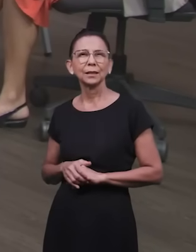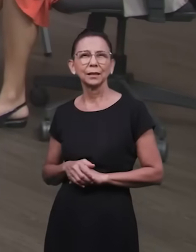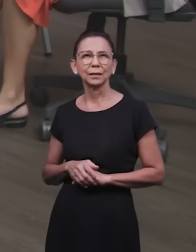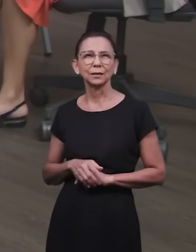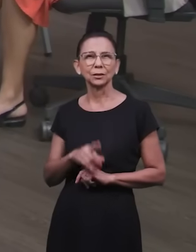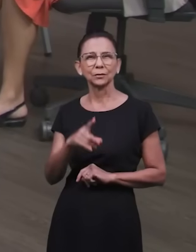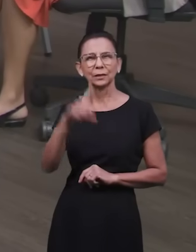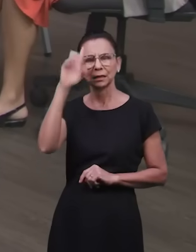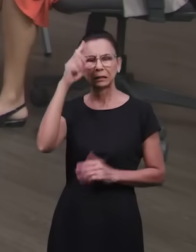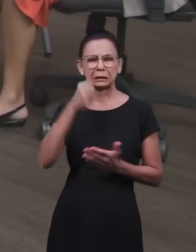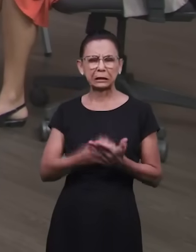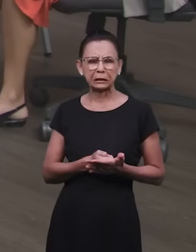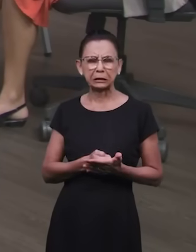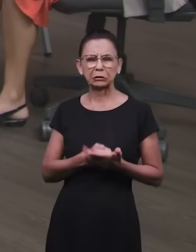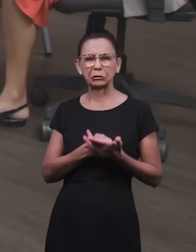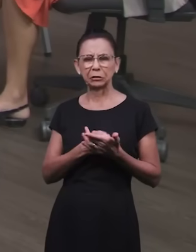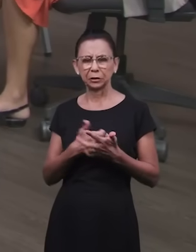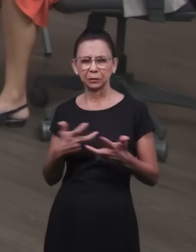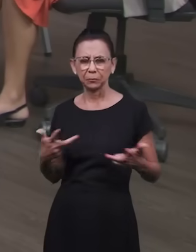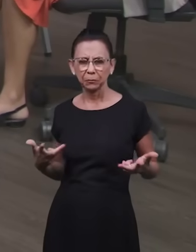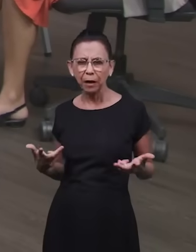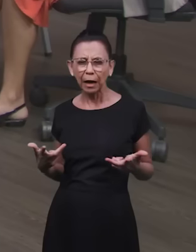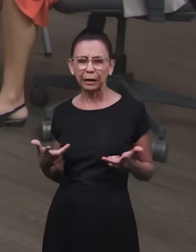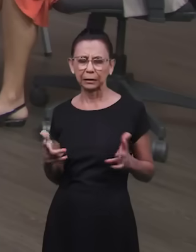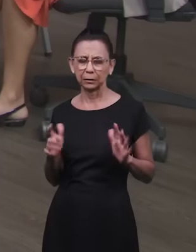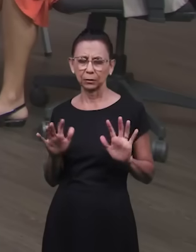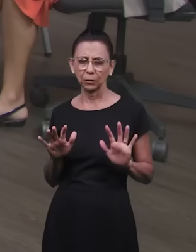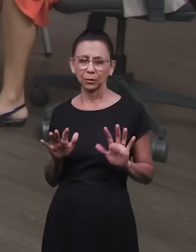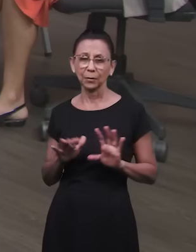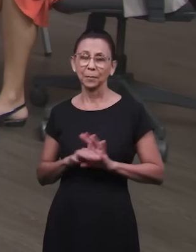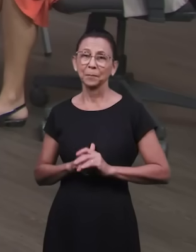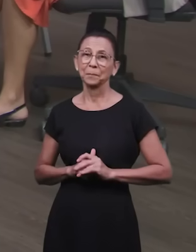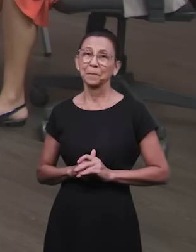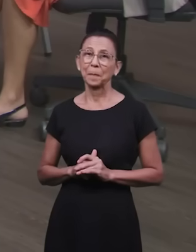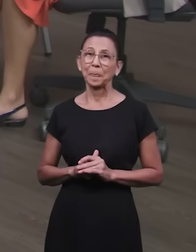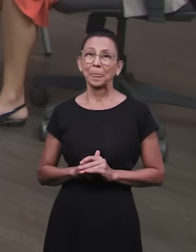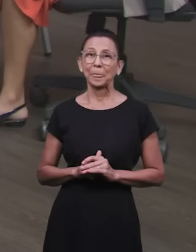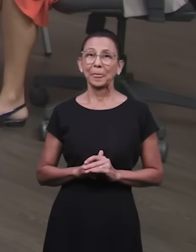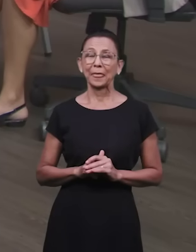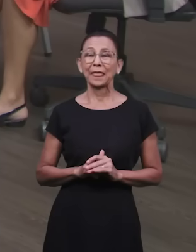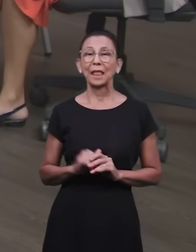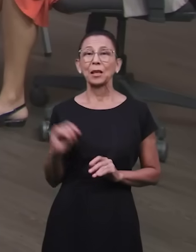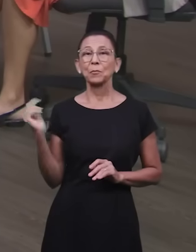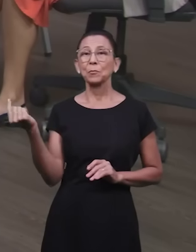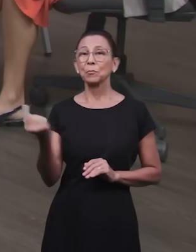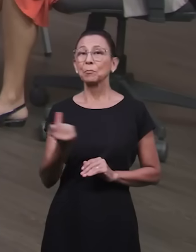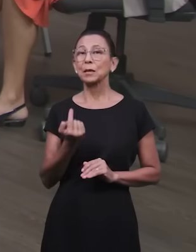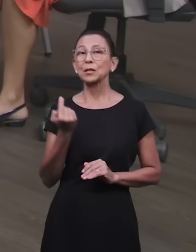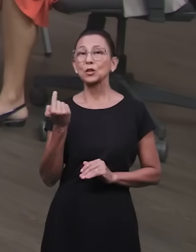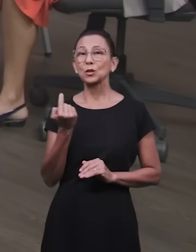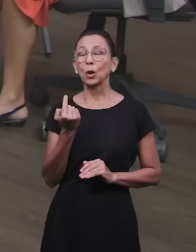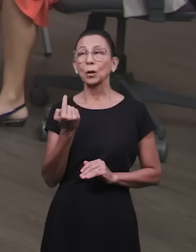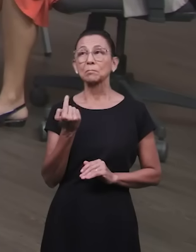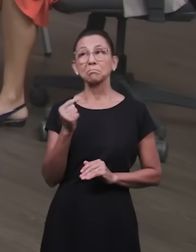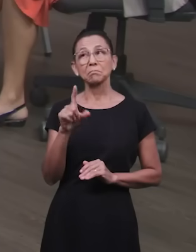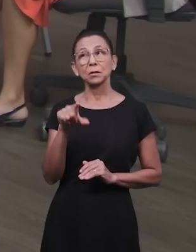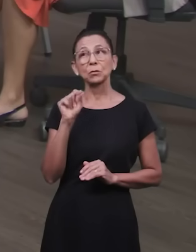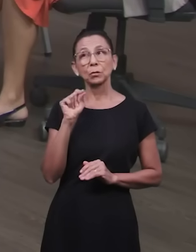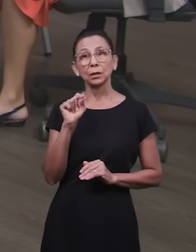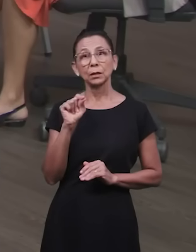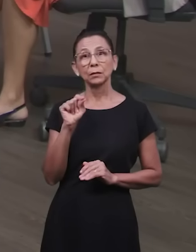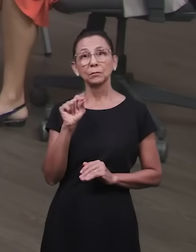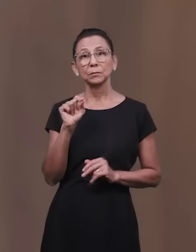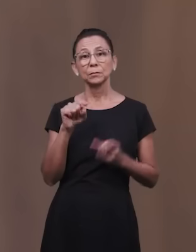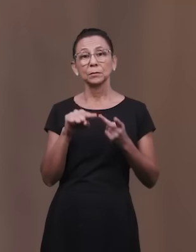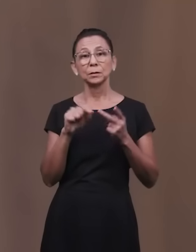alguém estava ali dando respaldo para as suas decisões? E agora é a vez deles. Nós somos os únicos que escolhemos e os únicos que correm o risco